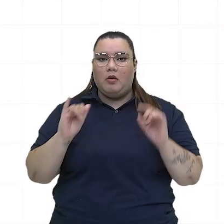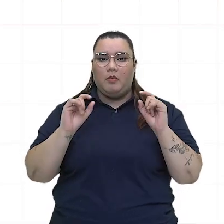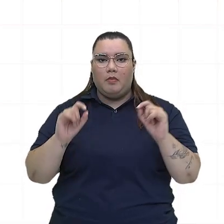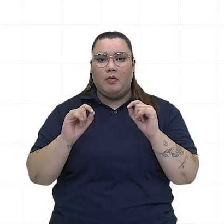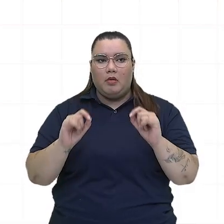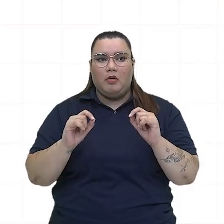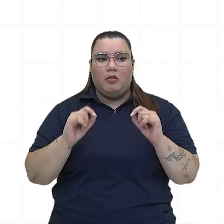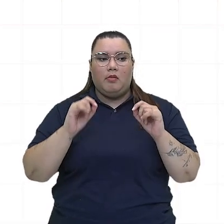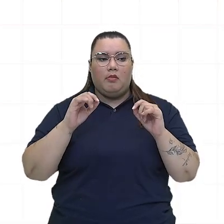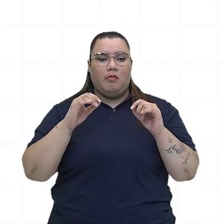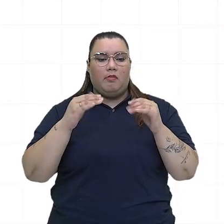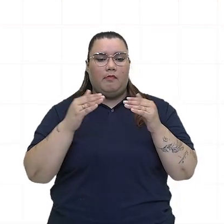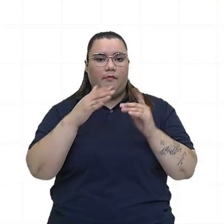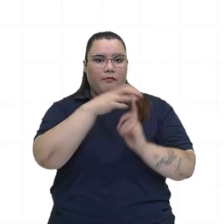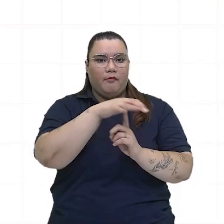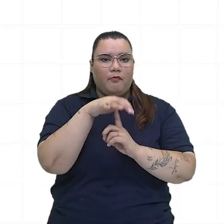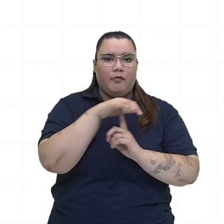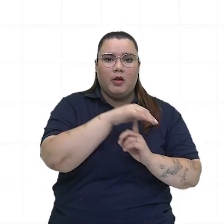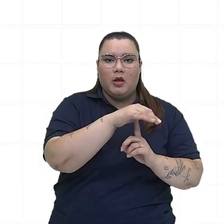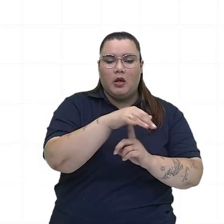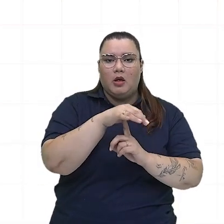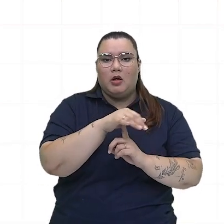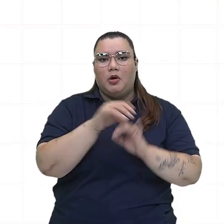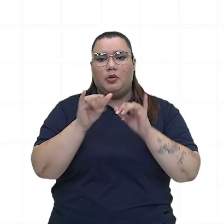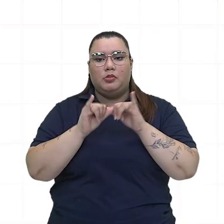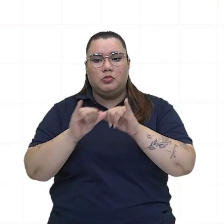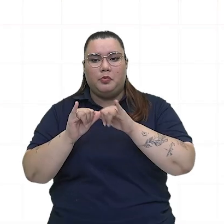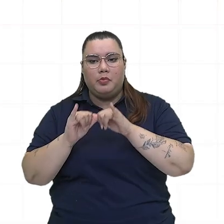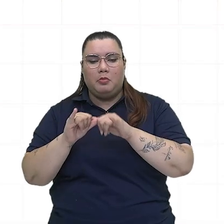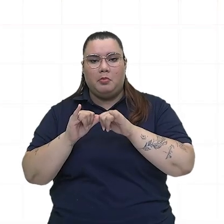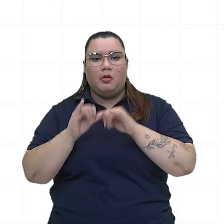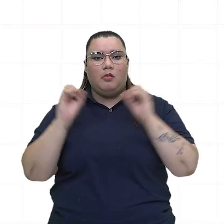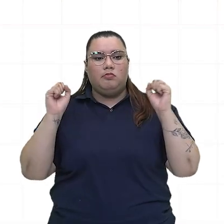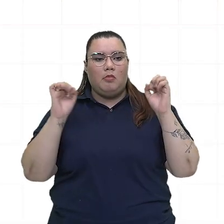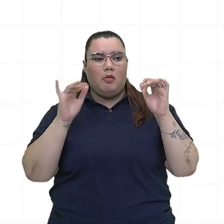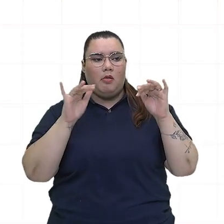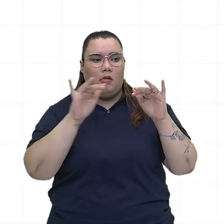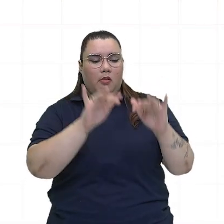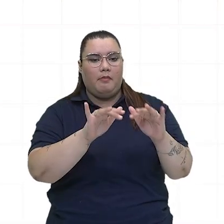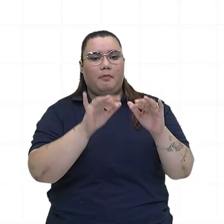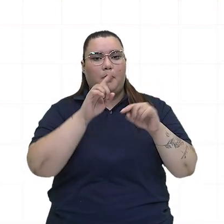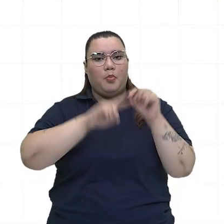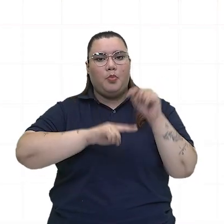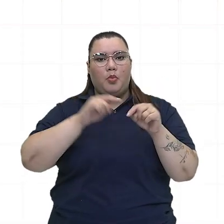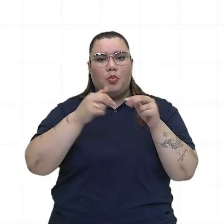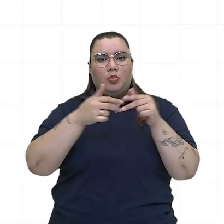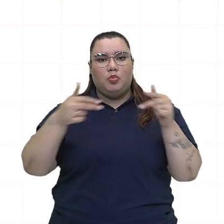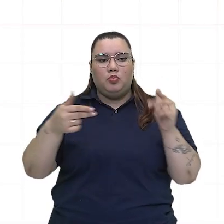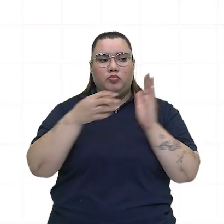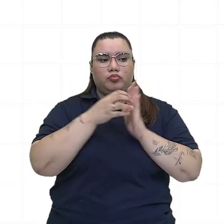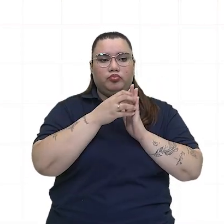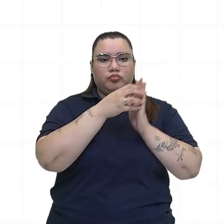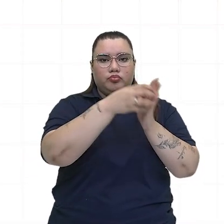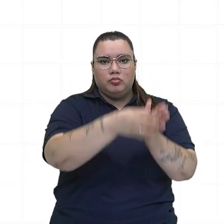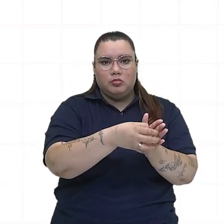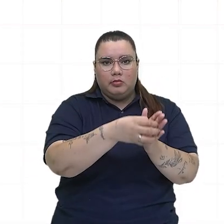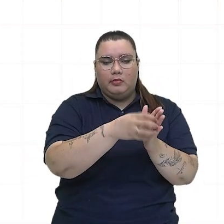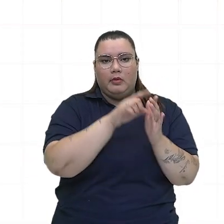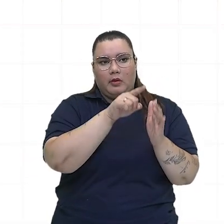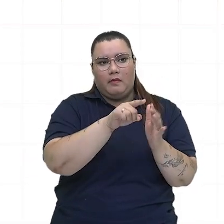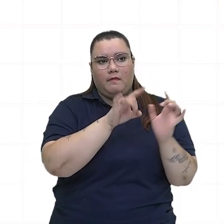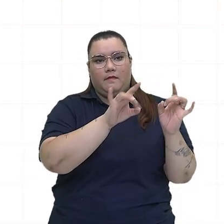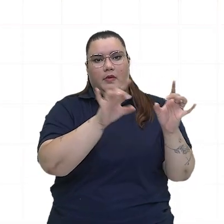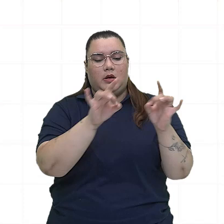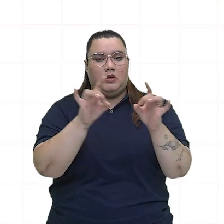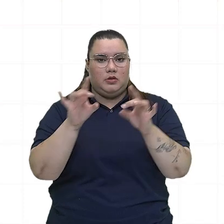interno, abastecer as feiras, os supermercados, né? onde esses produtos eles são comercializados.